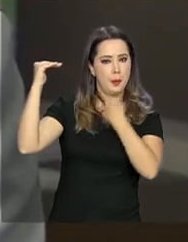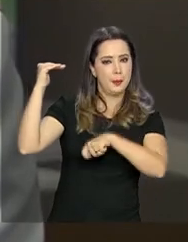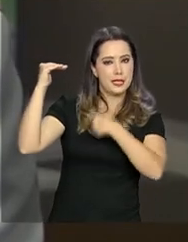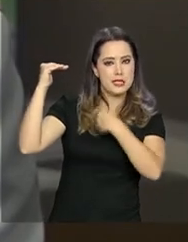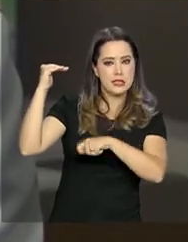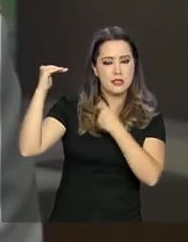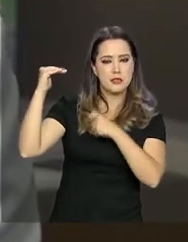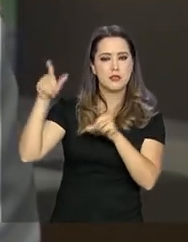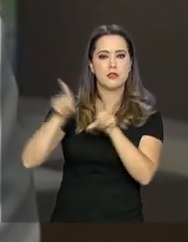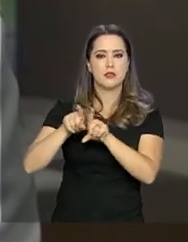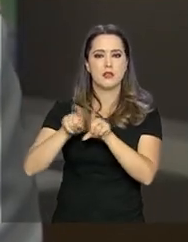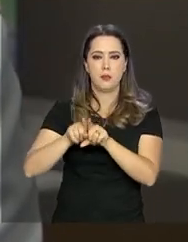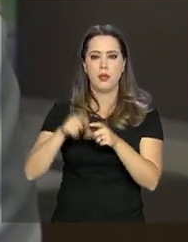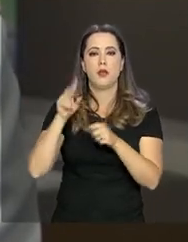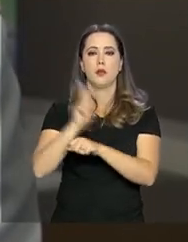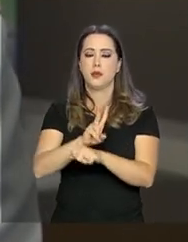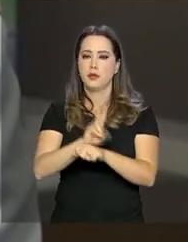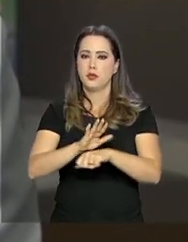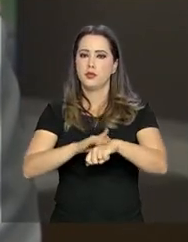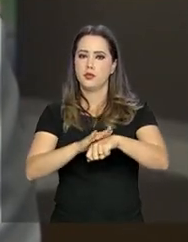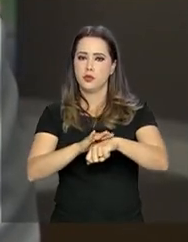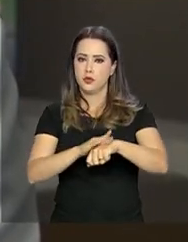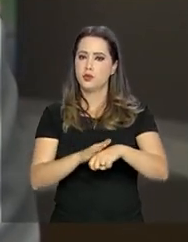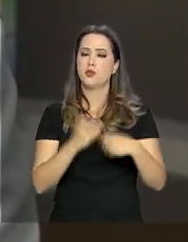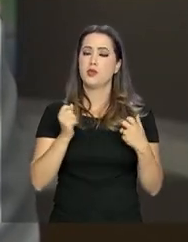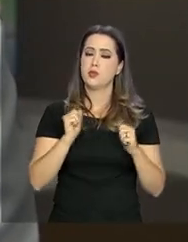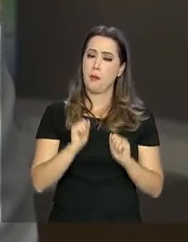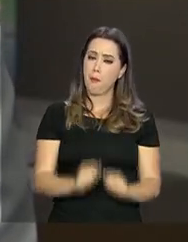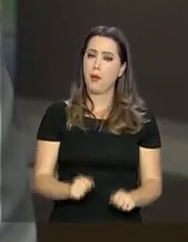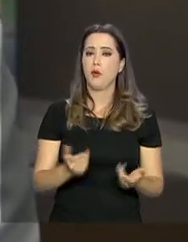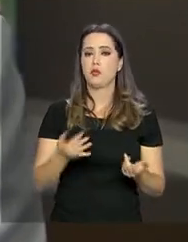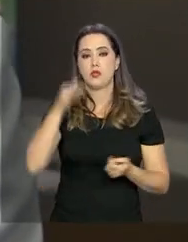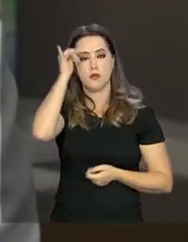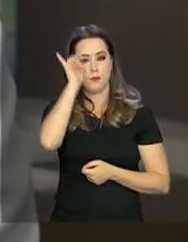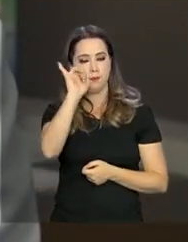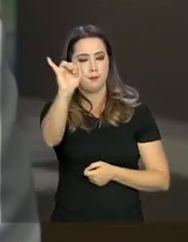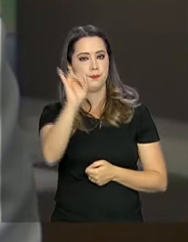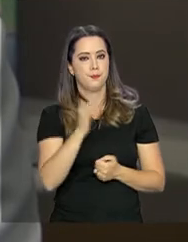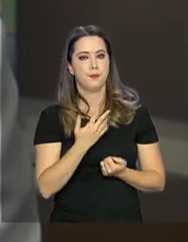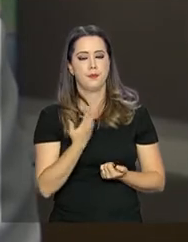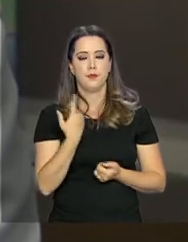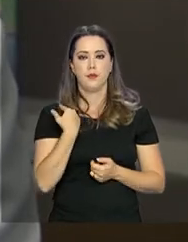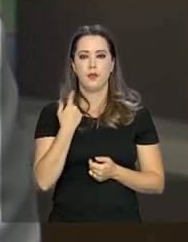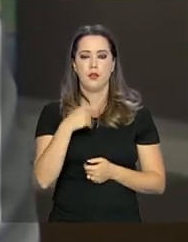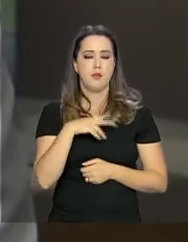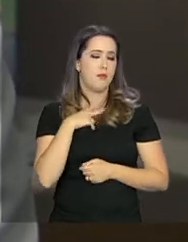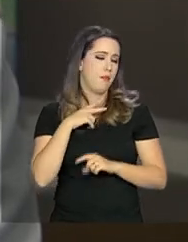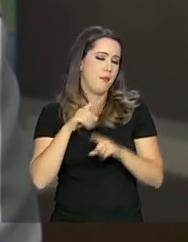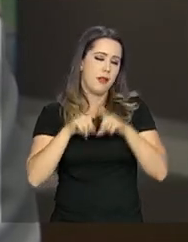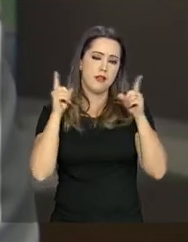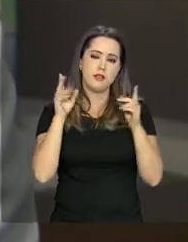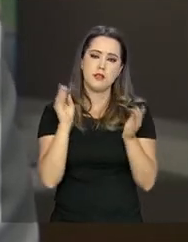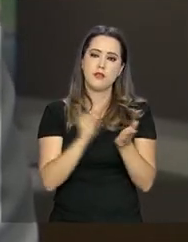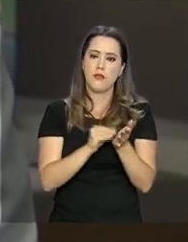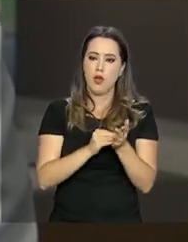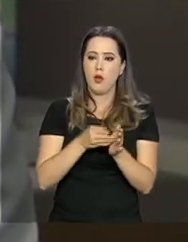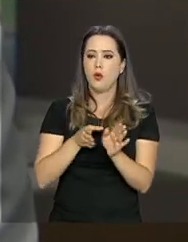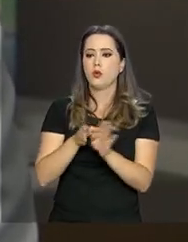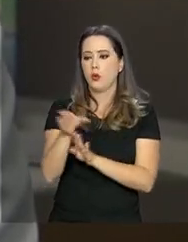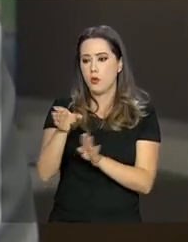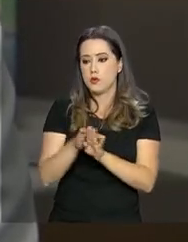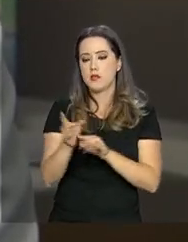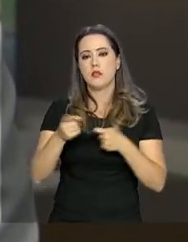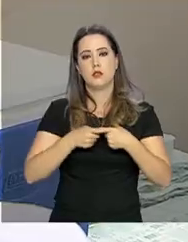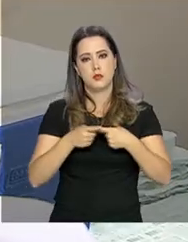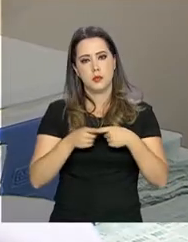estar sendo protegidos de doenças imunopreveníveis, né? E que não vão por desconhecimento e falta de recomendação dos